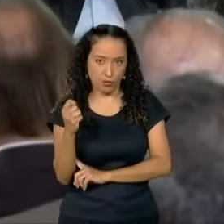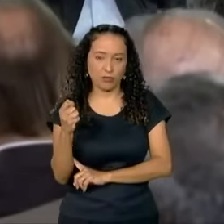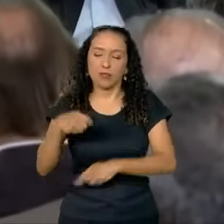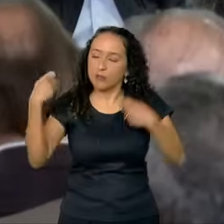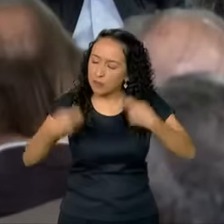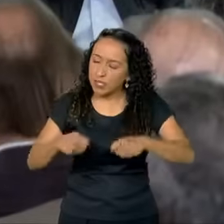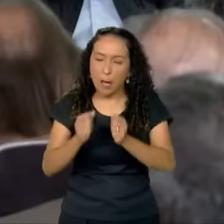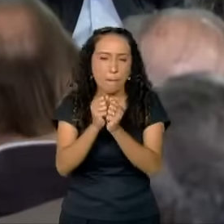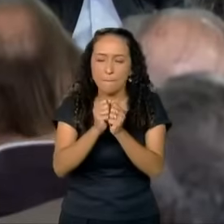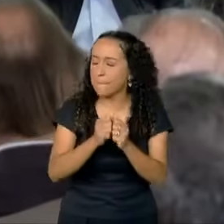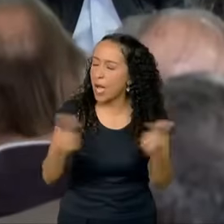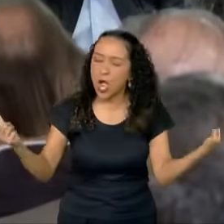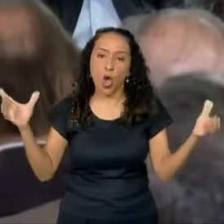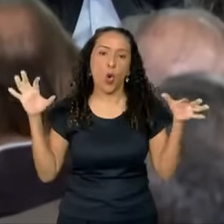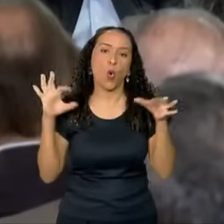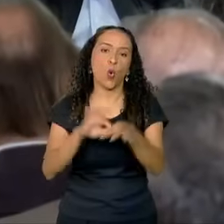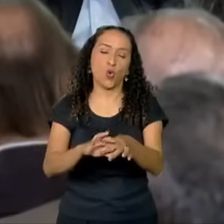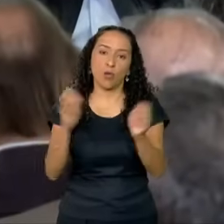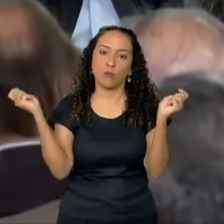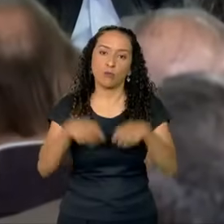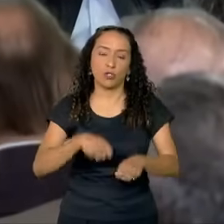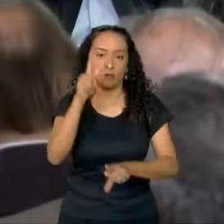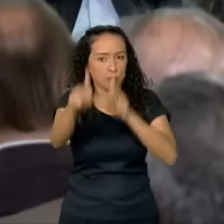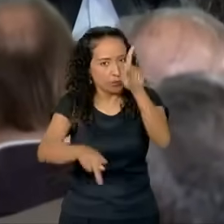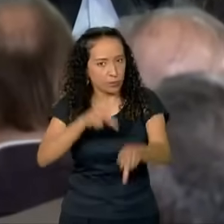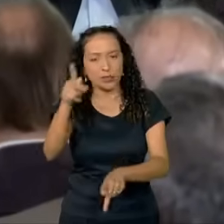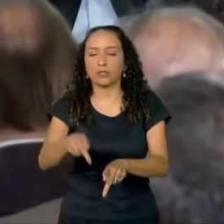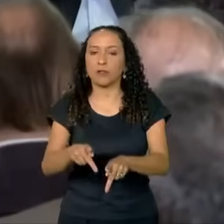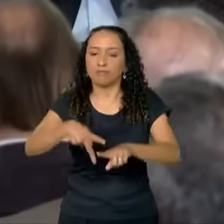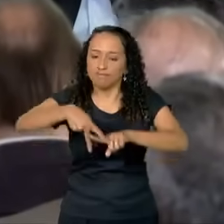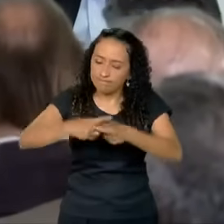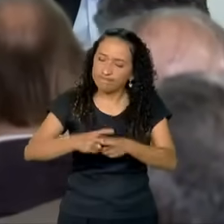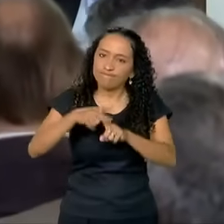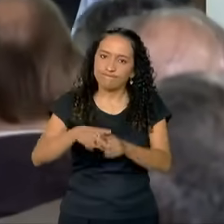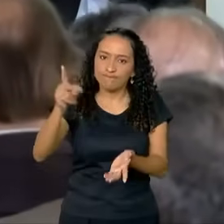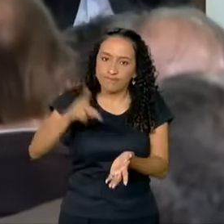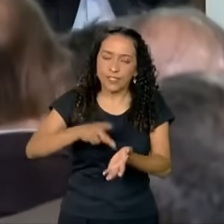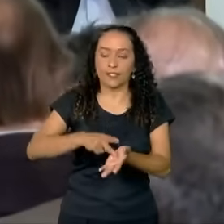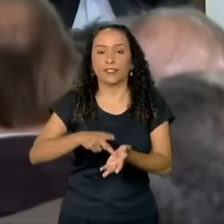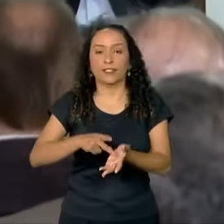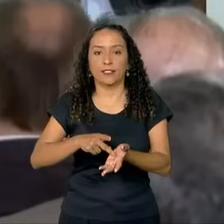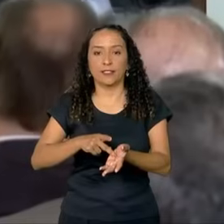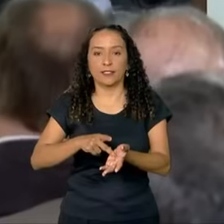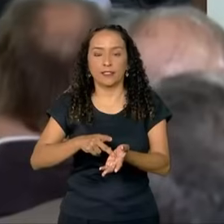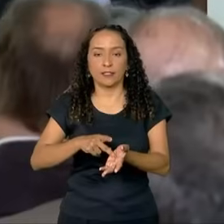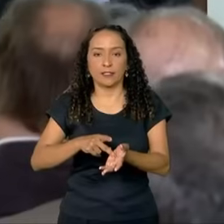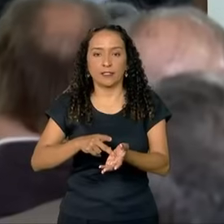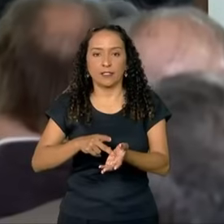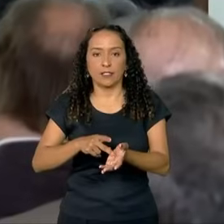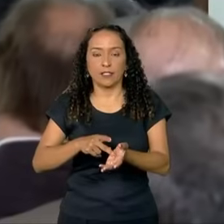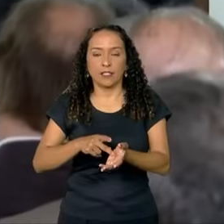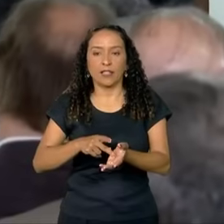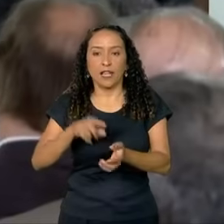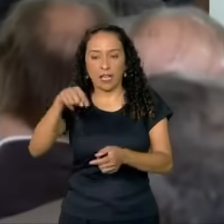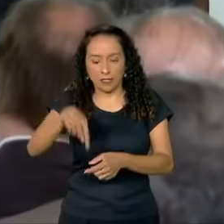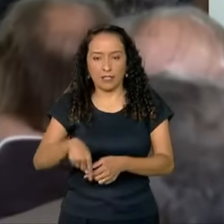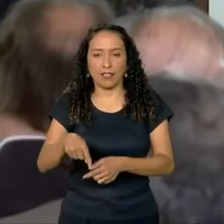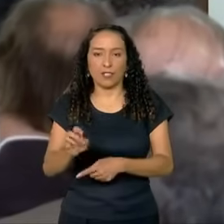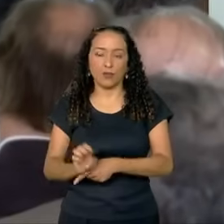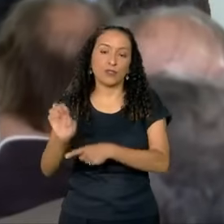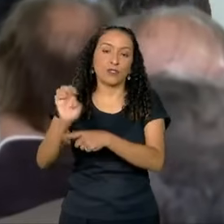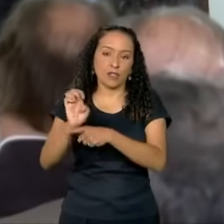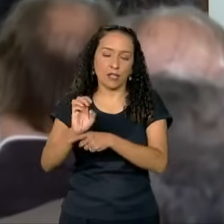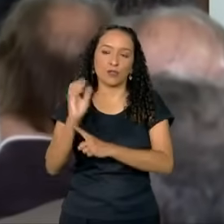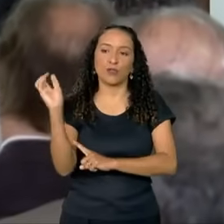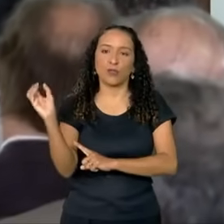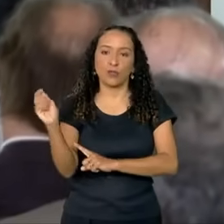ser a maior união possível da nossa população para a reconstrução efetiva do nosso estado